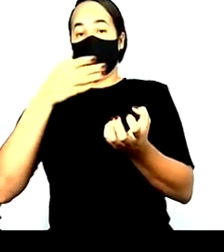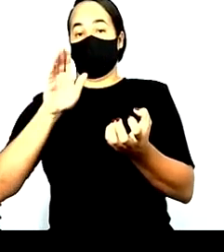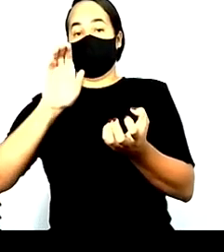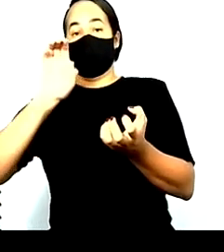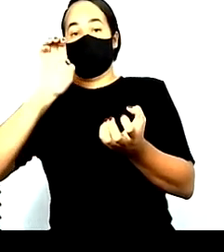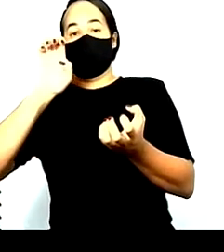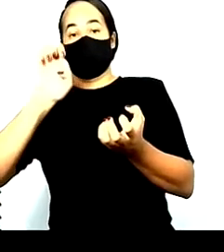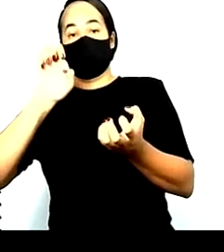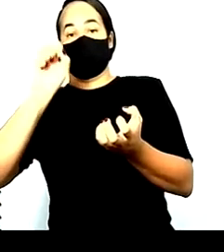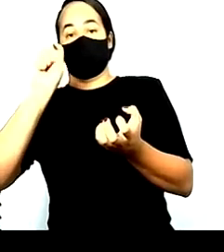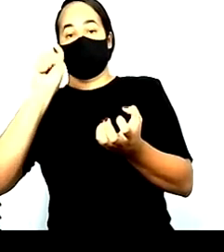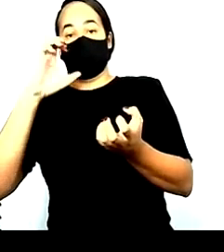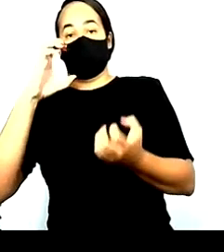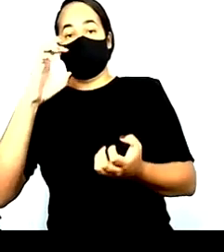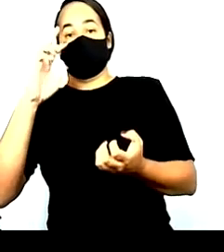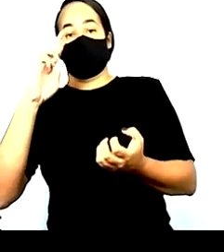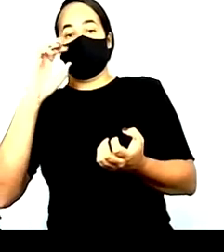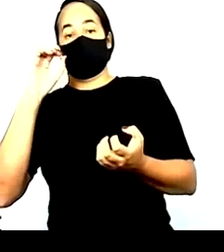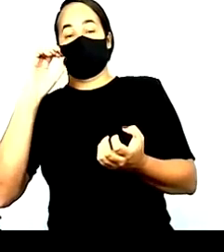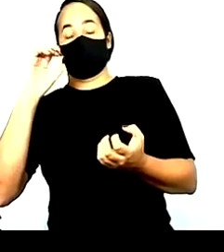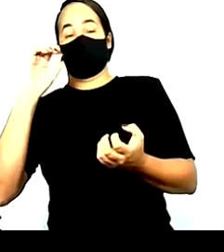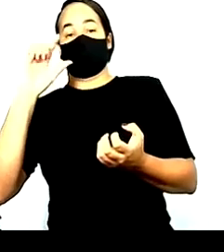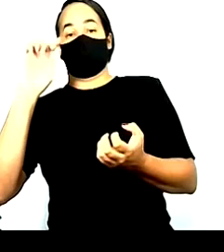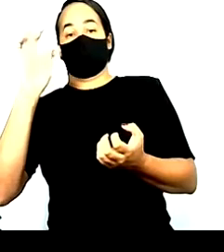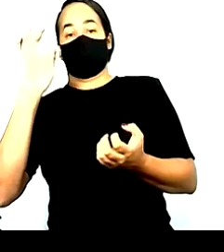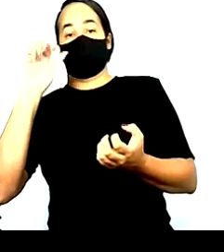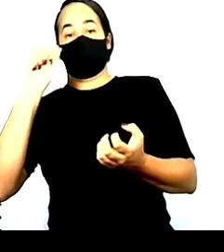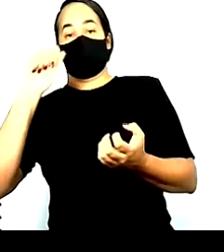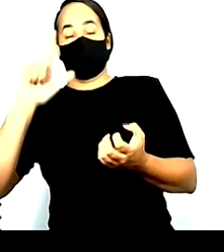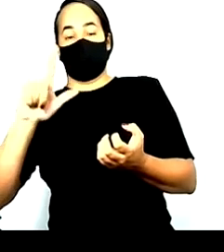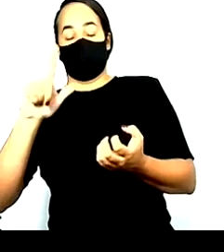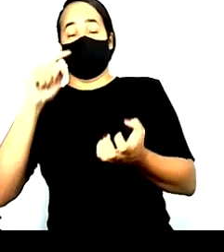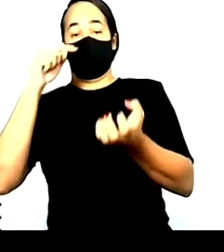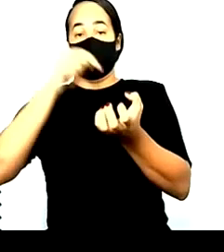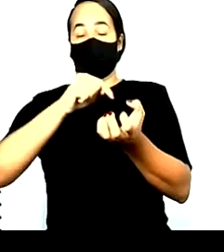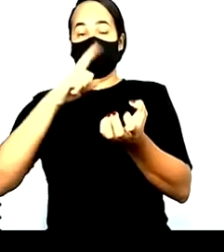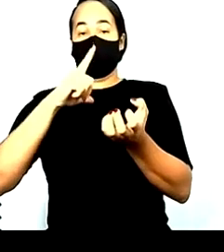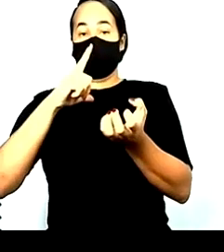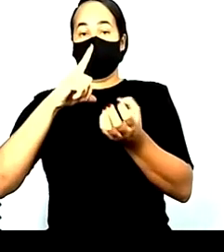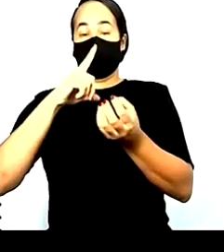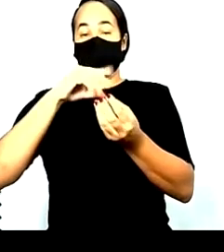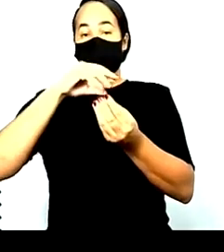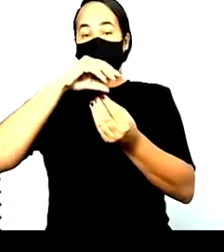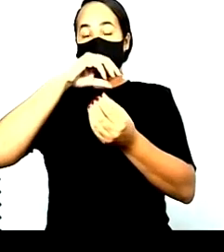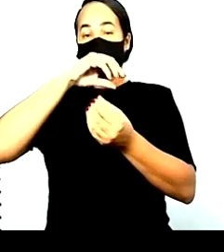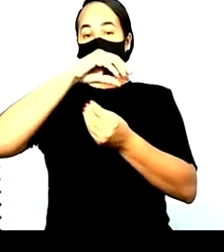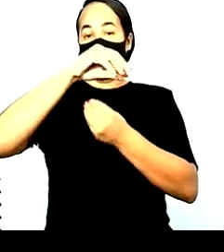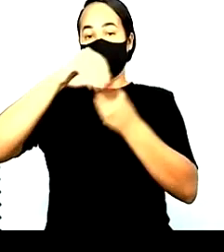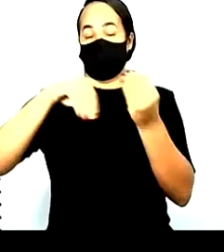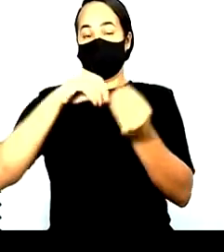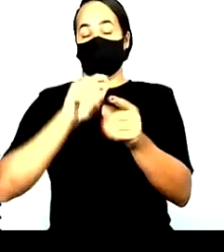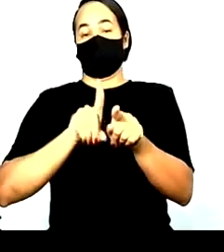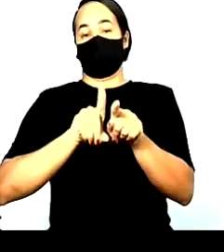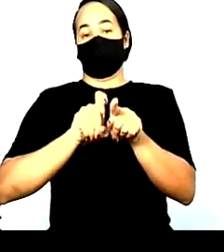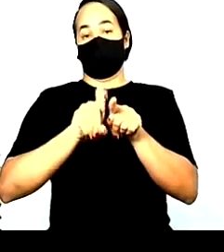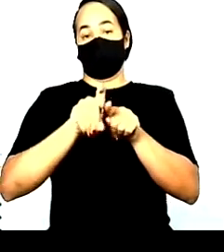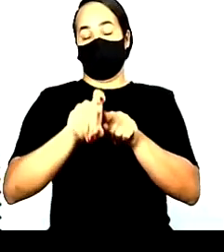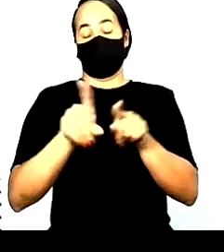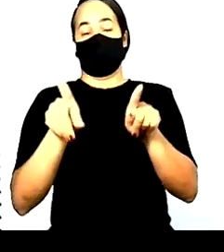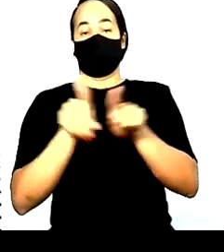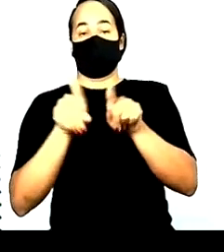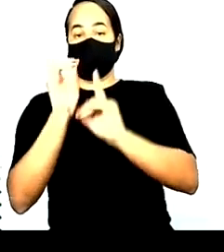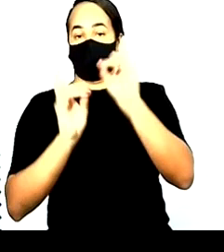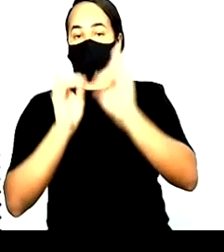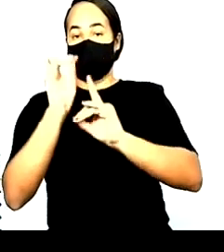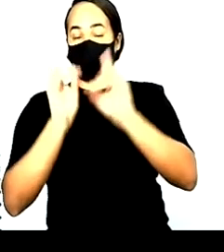gametas. Durante esse processo, que é chamado de espermatogênese, vai também produzir diversos hormônios, como eu falei